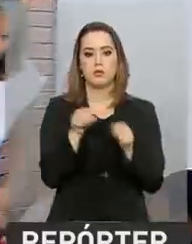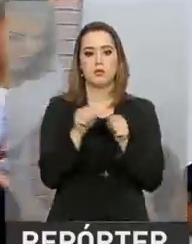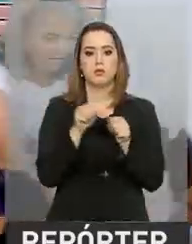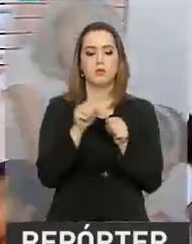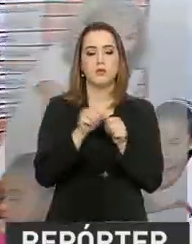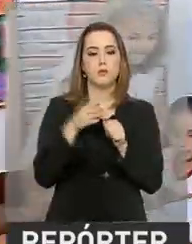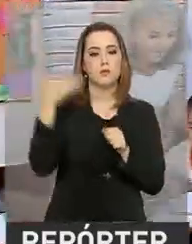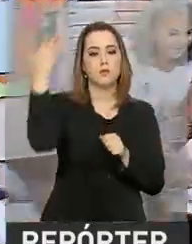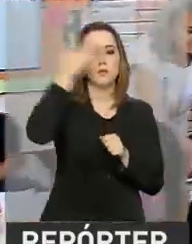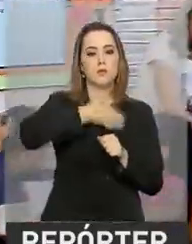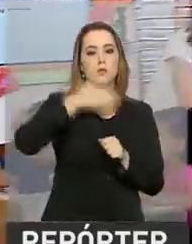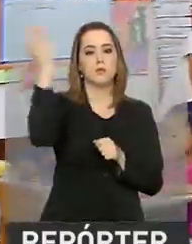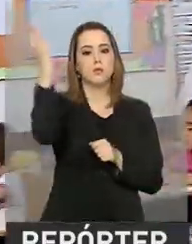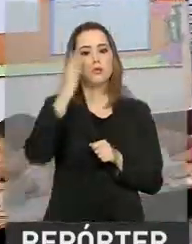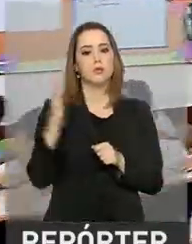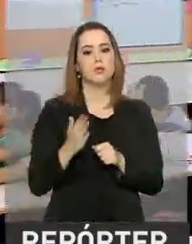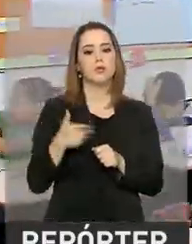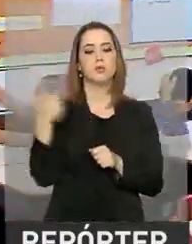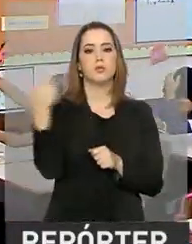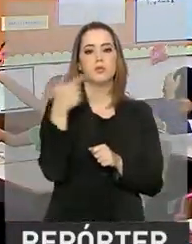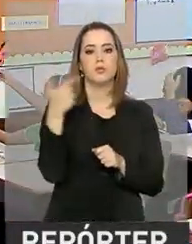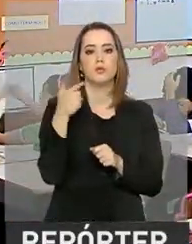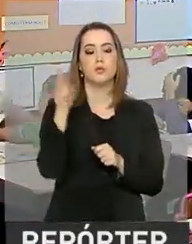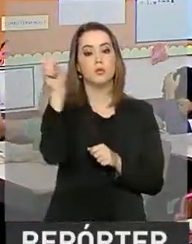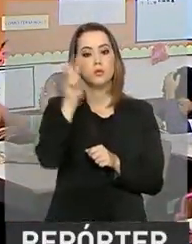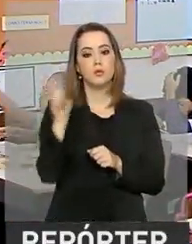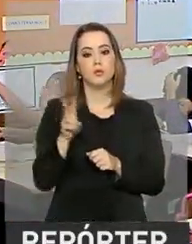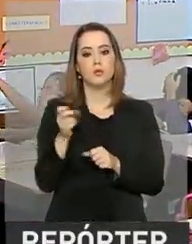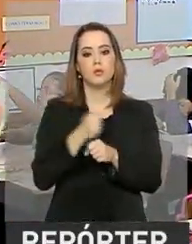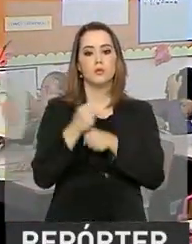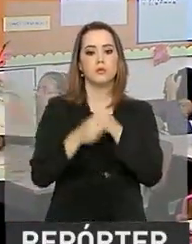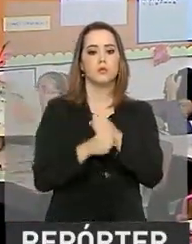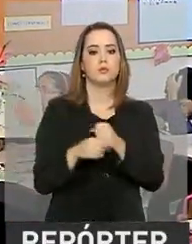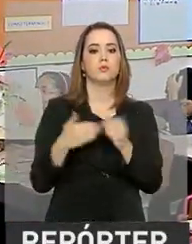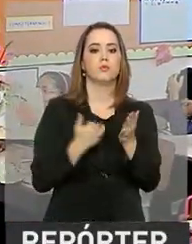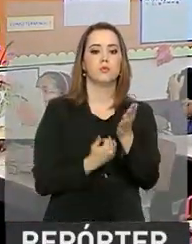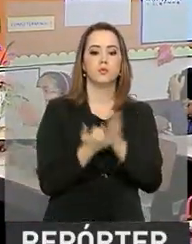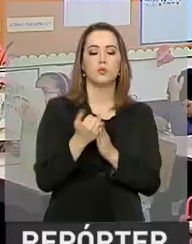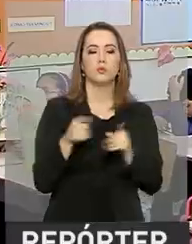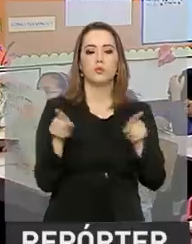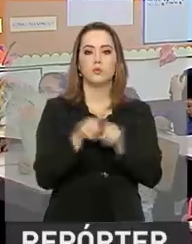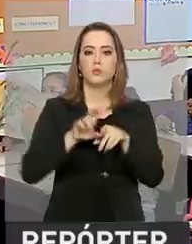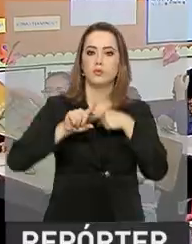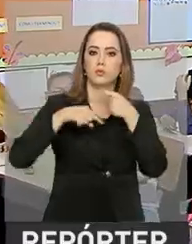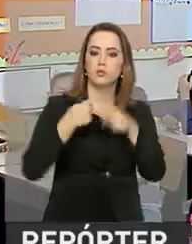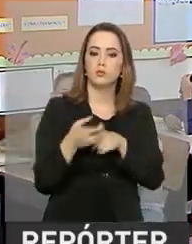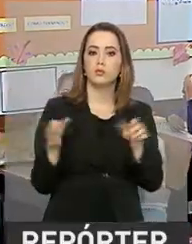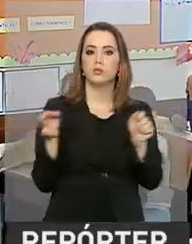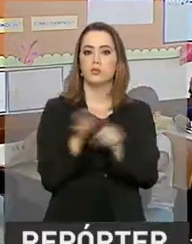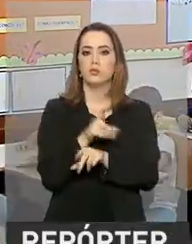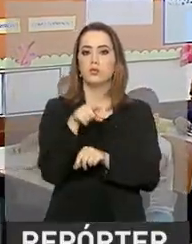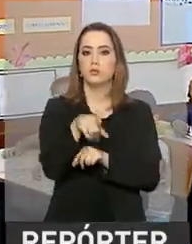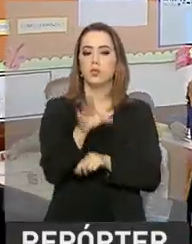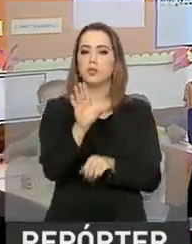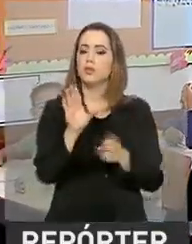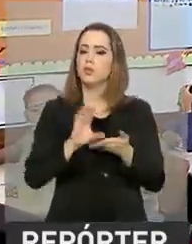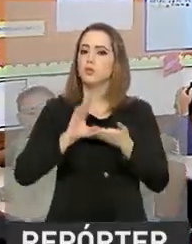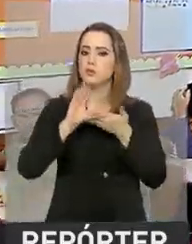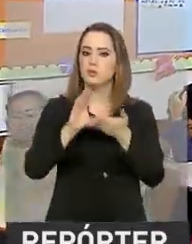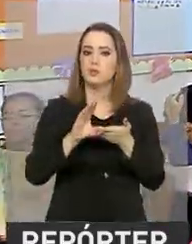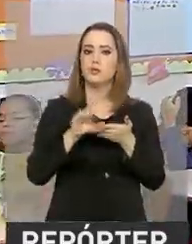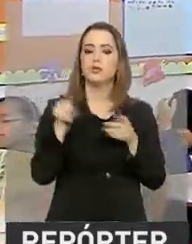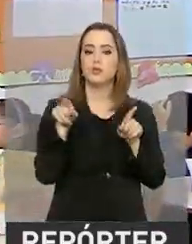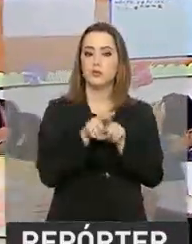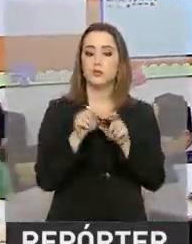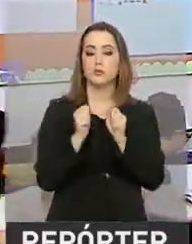Brasil a prova é aplicada duas vezes ao ano no início e no final e é usada para que a coordenação pedagógica e